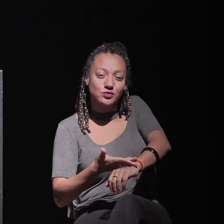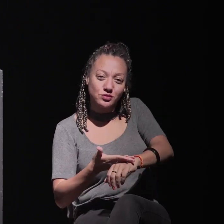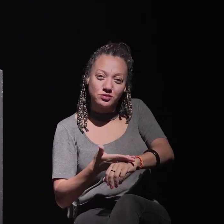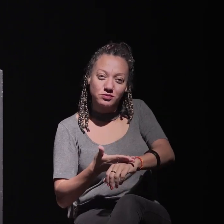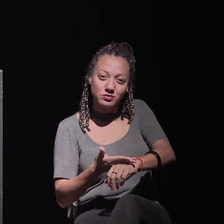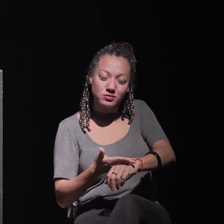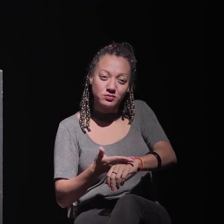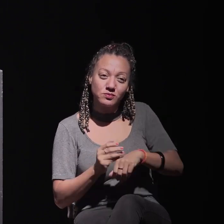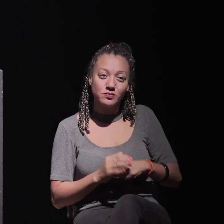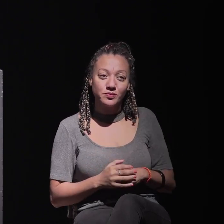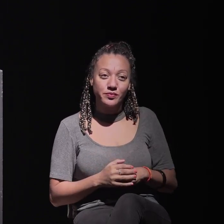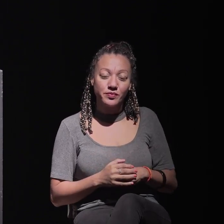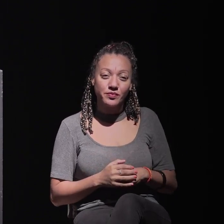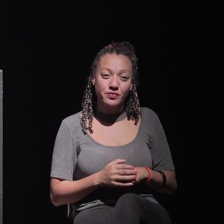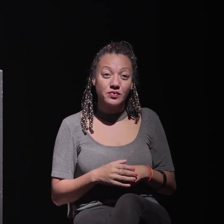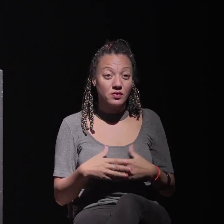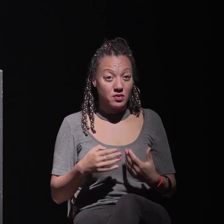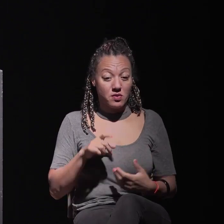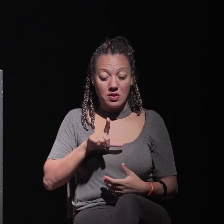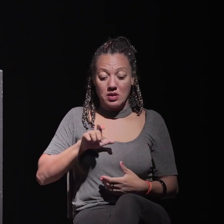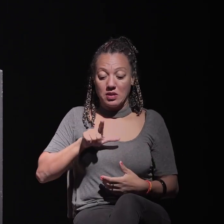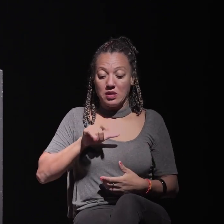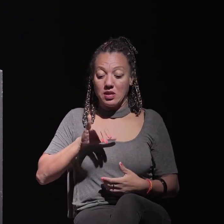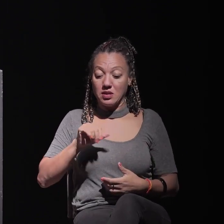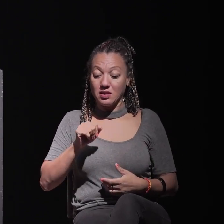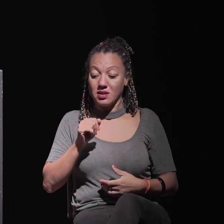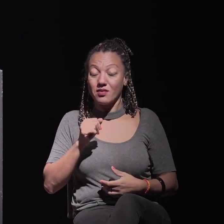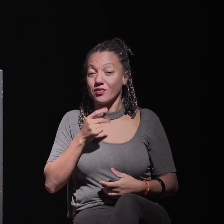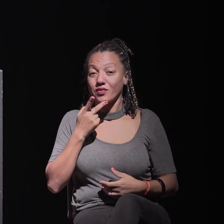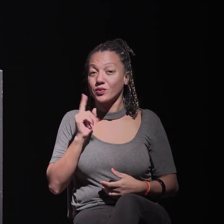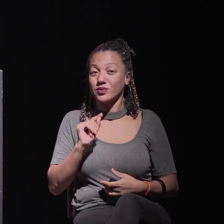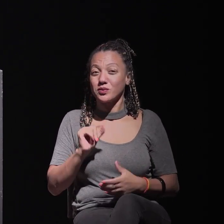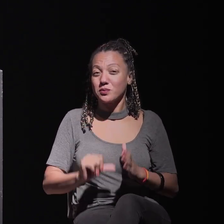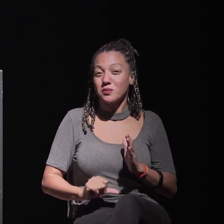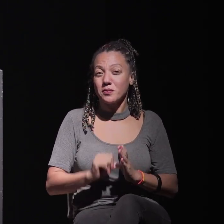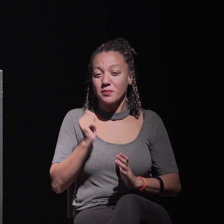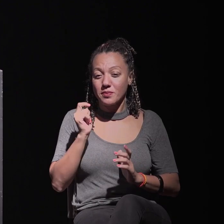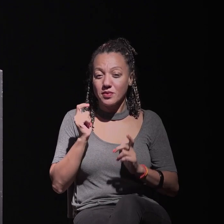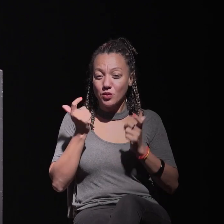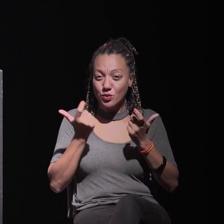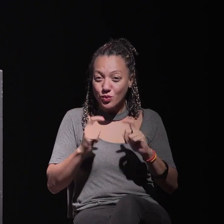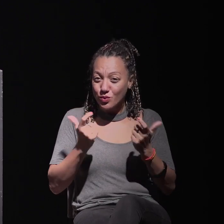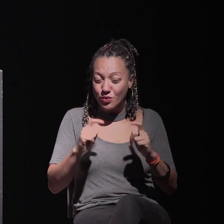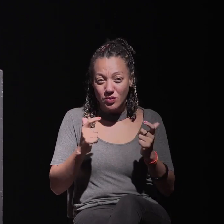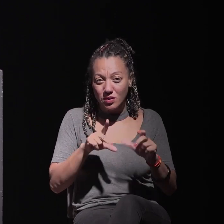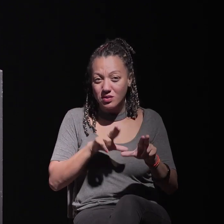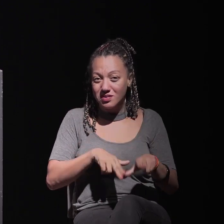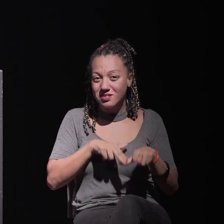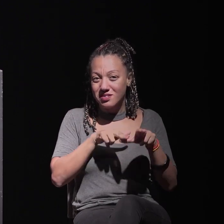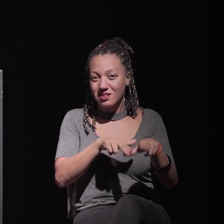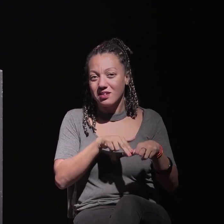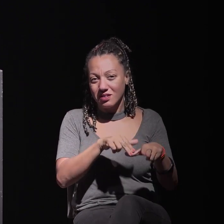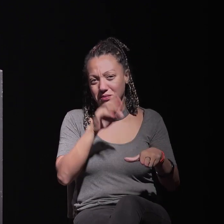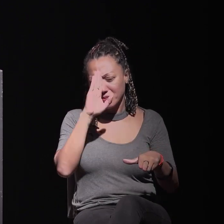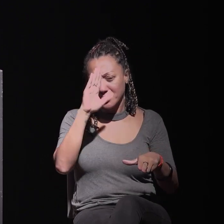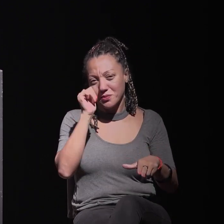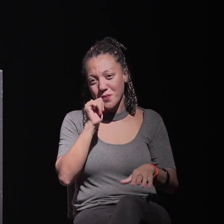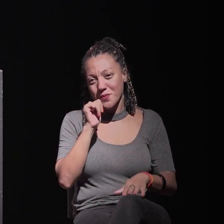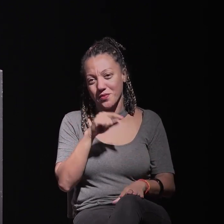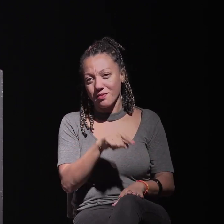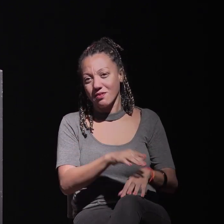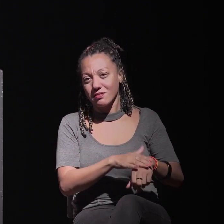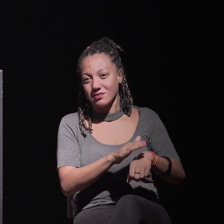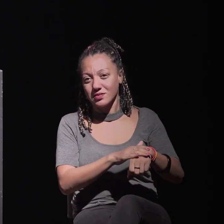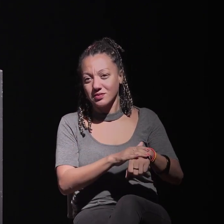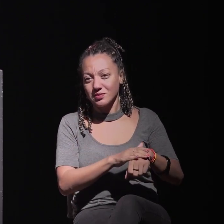existindo. Então, ela vai dizer que o primeiro espaço de organização de autonomia negra, que são os terreiros, foram mantidos pelas mulheres. E isso mostra o